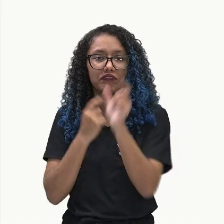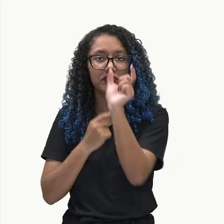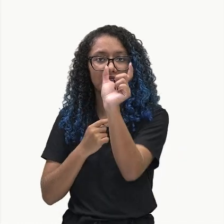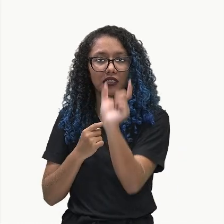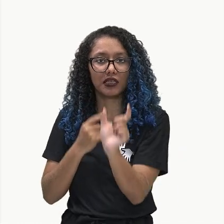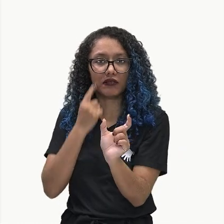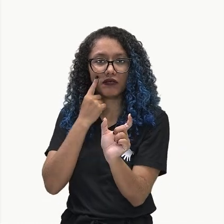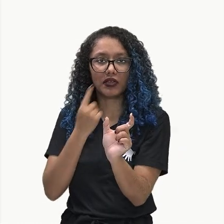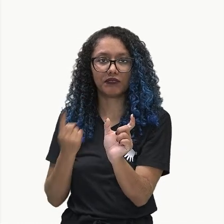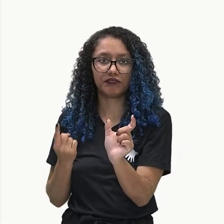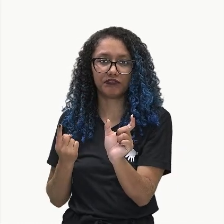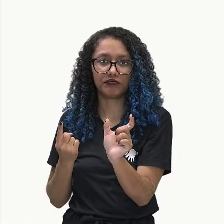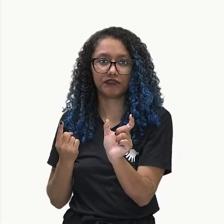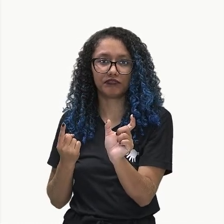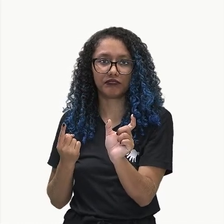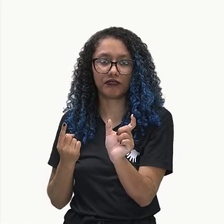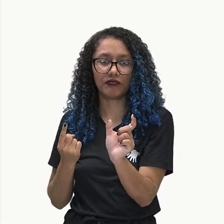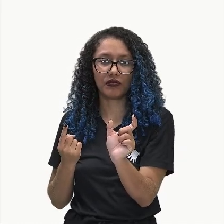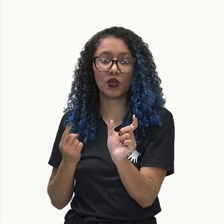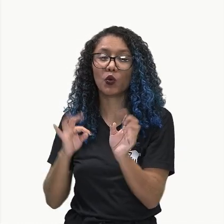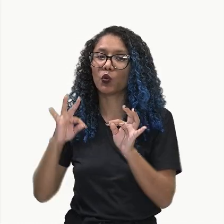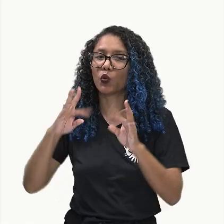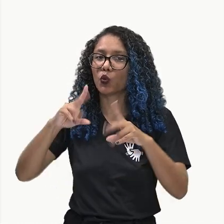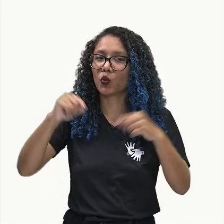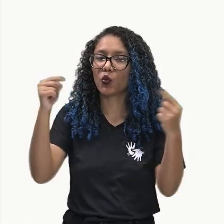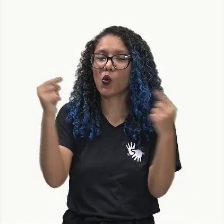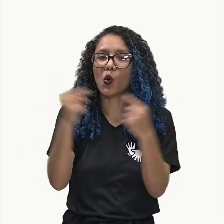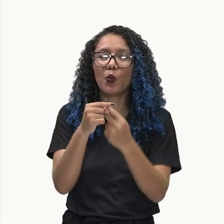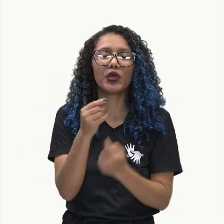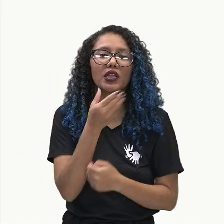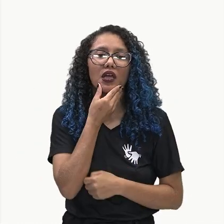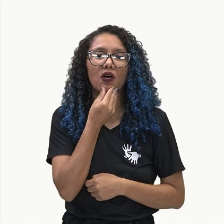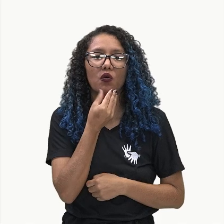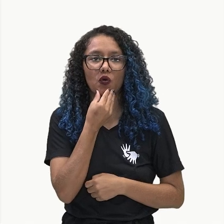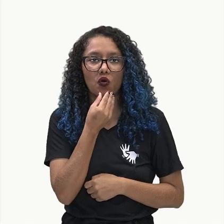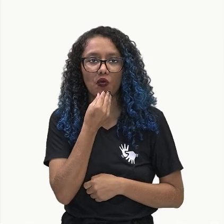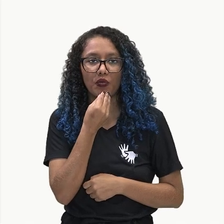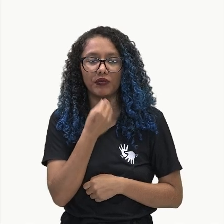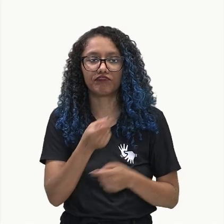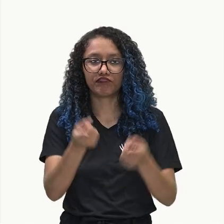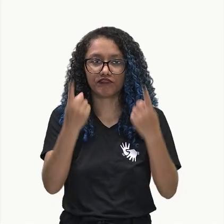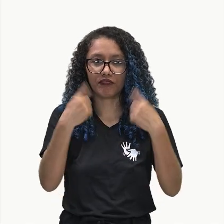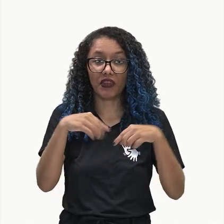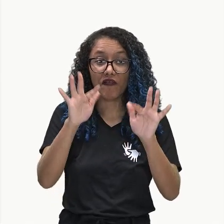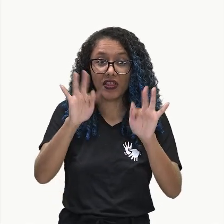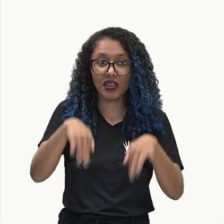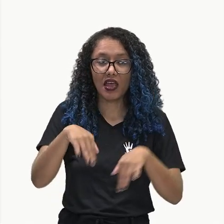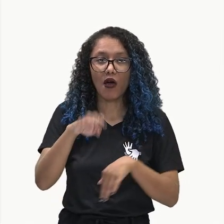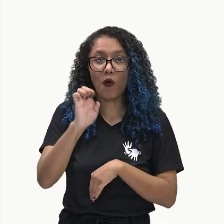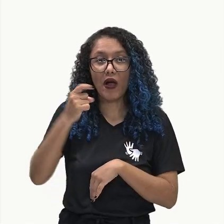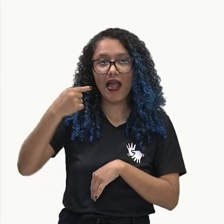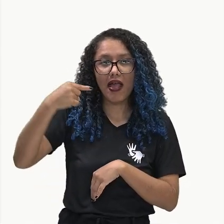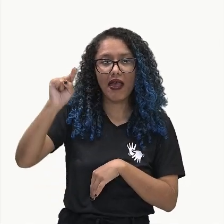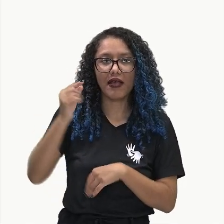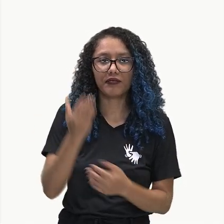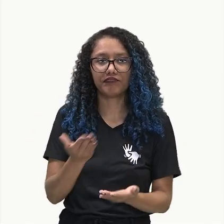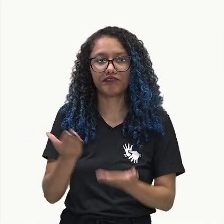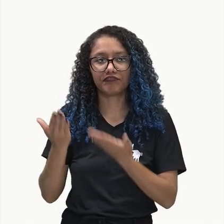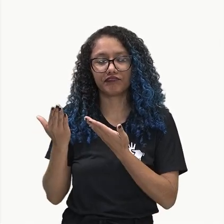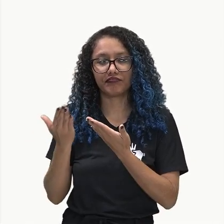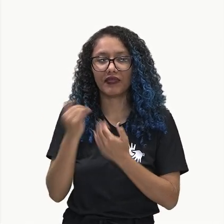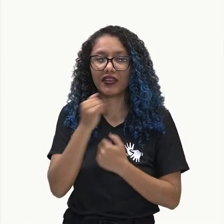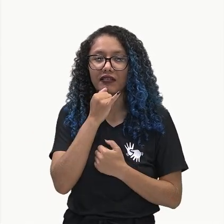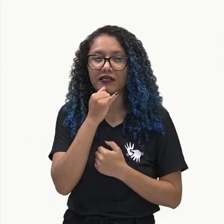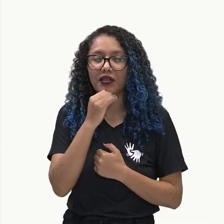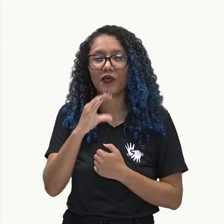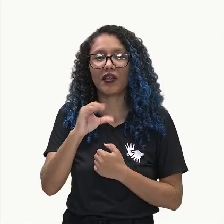el camarote, são masculinas. Terminadas com um ezinho acentuado, como el café,